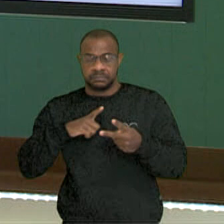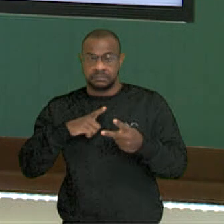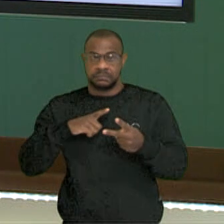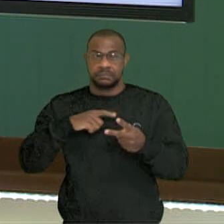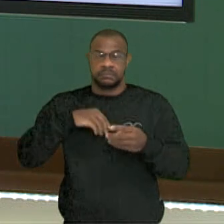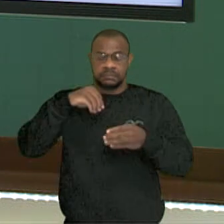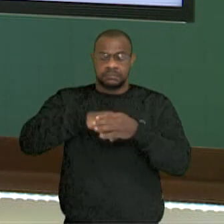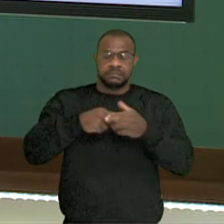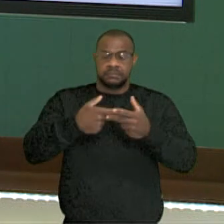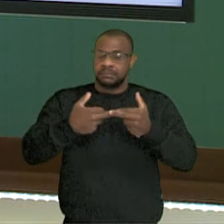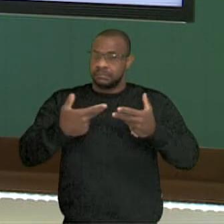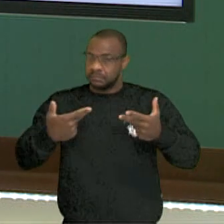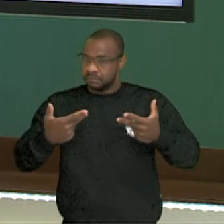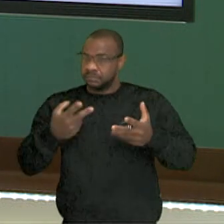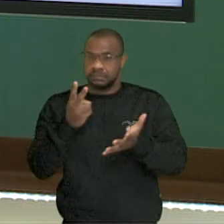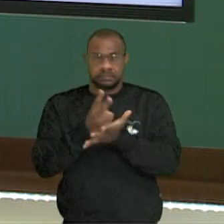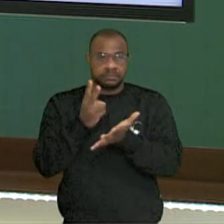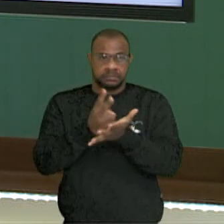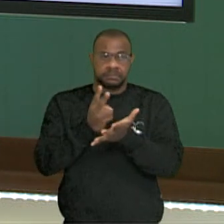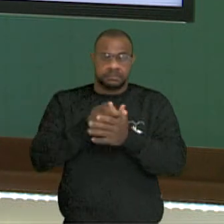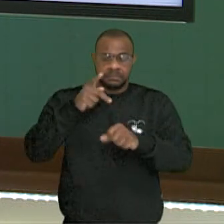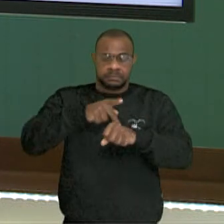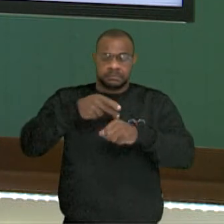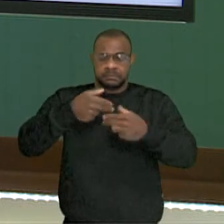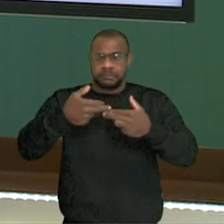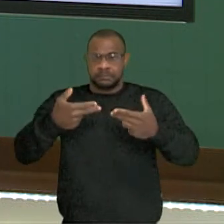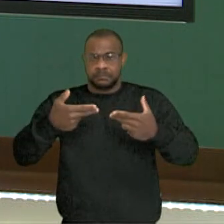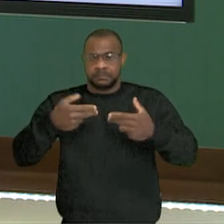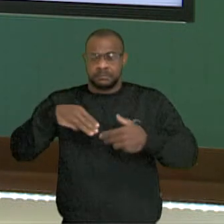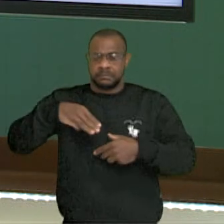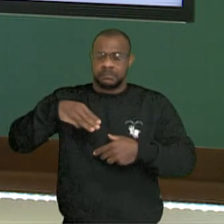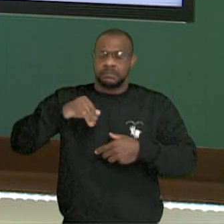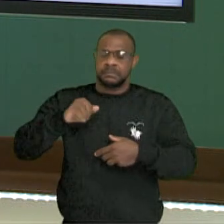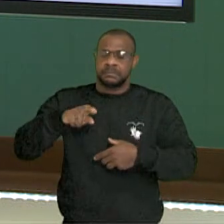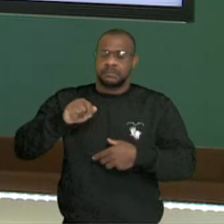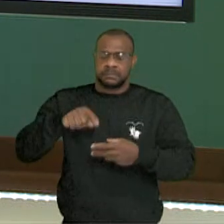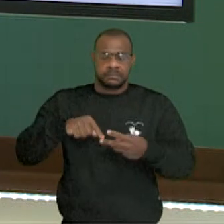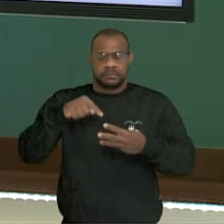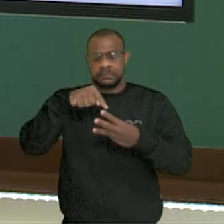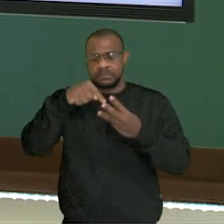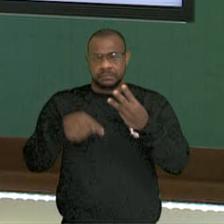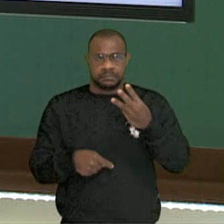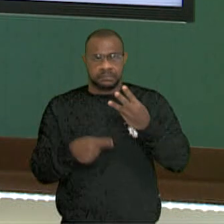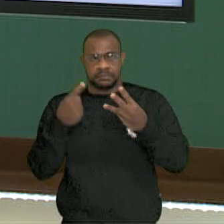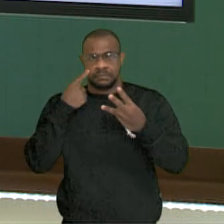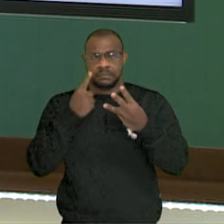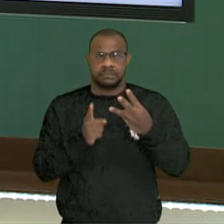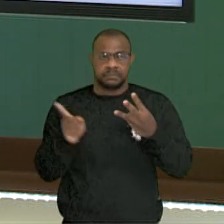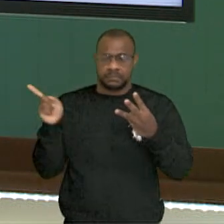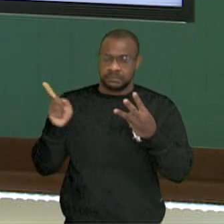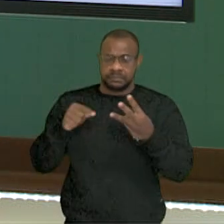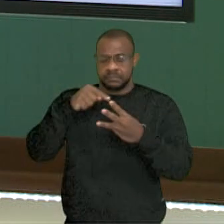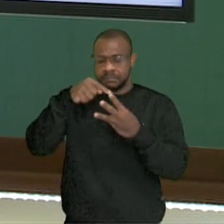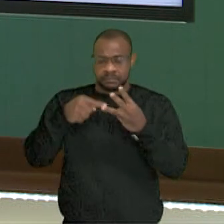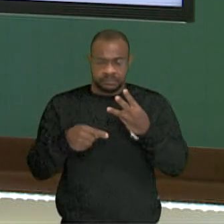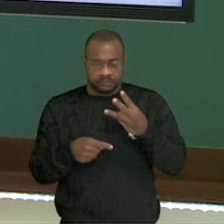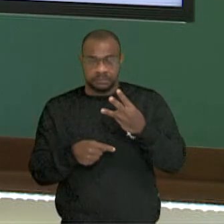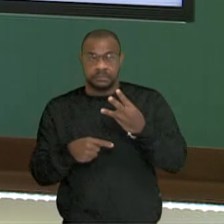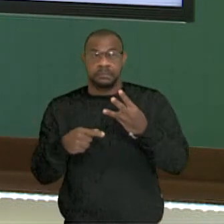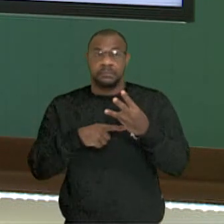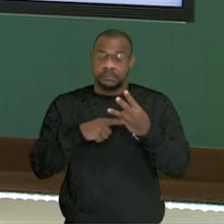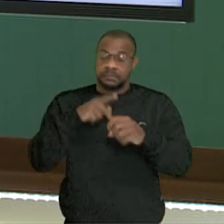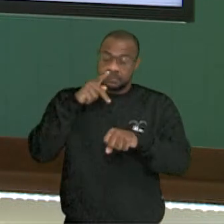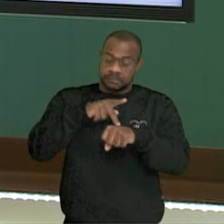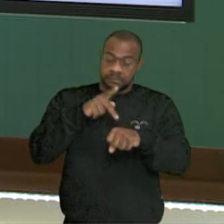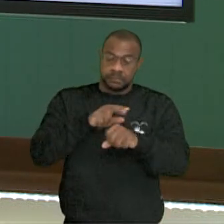os mesmos minerais, que são três: quartzo, feldspato e mica. Mas são